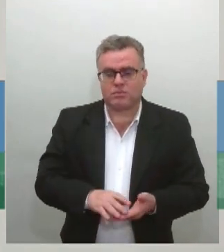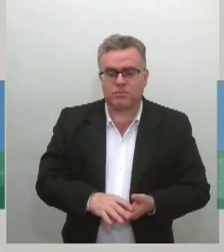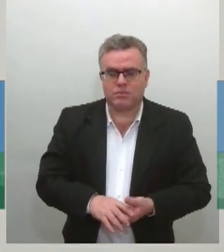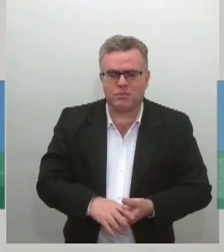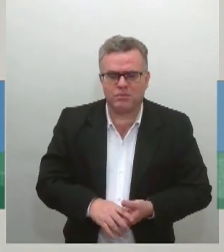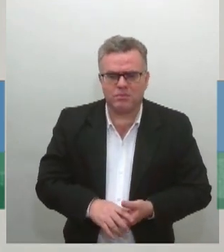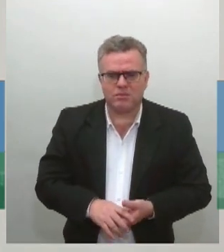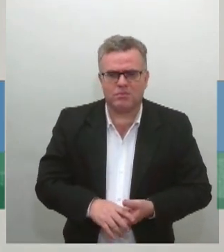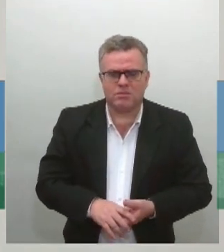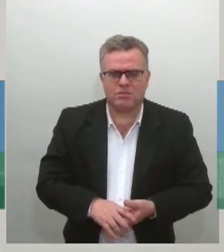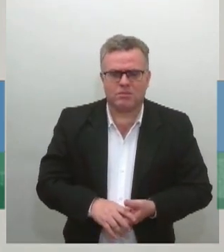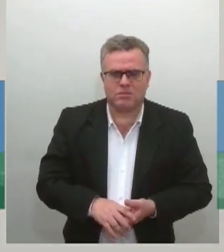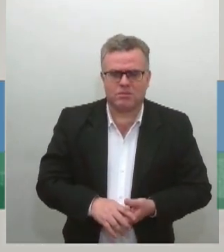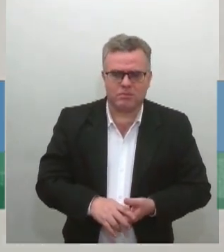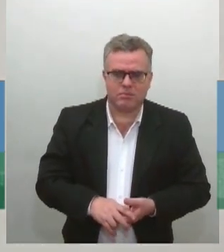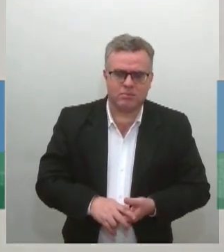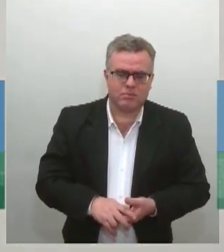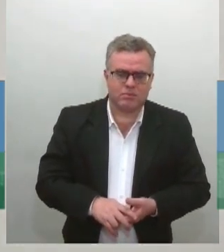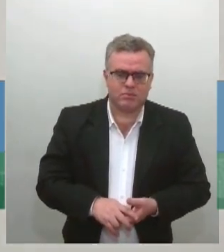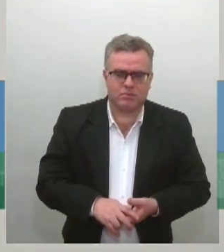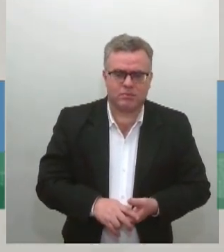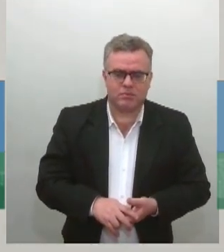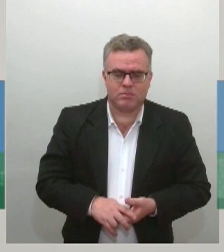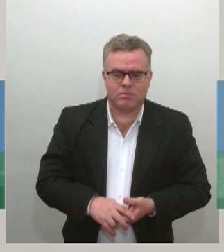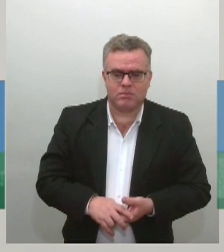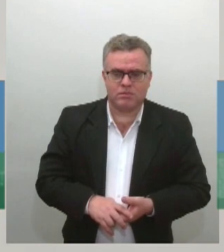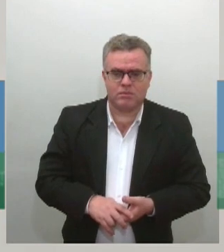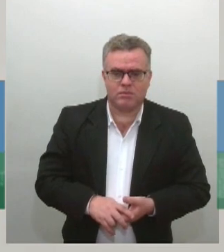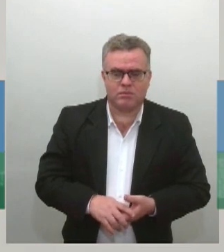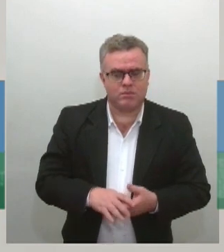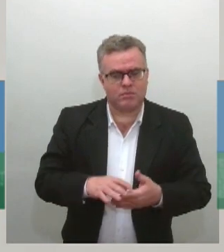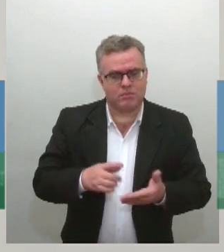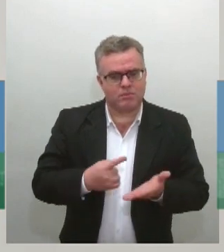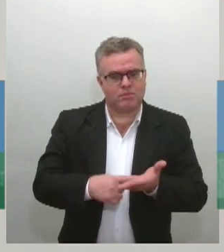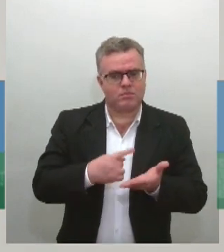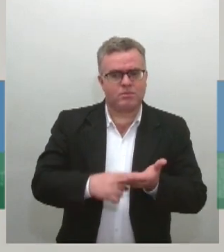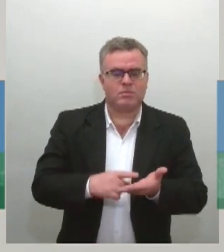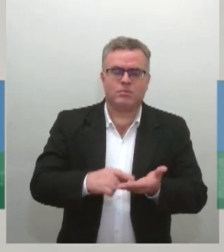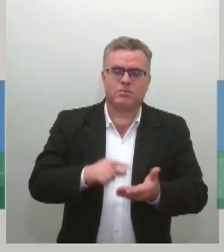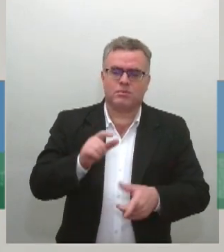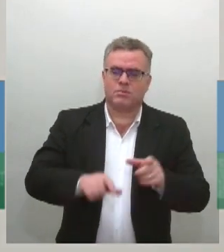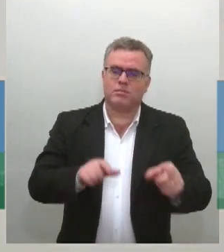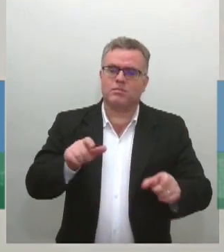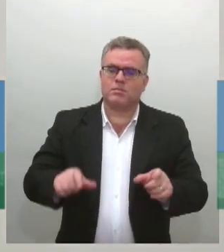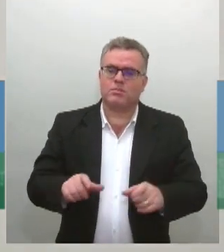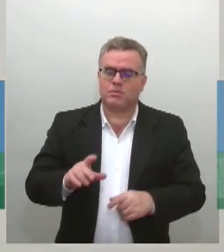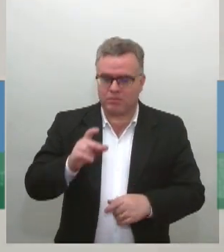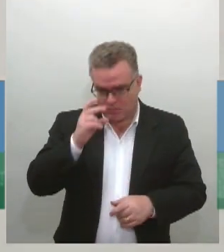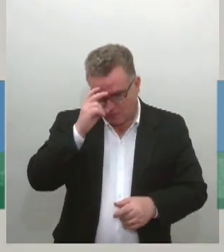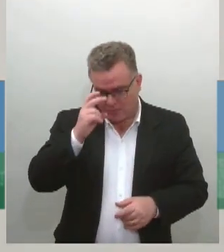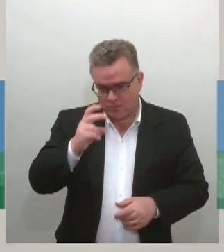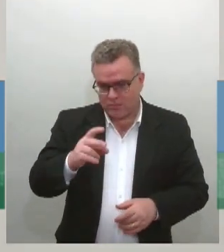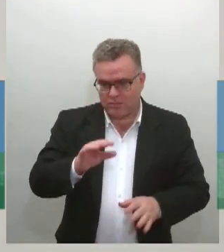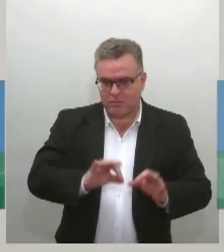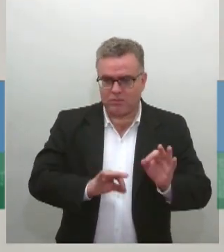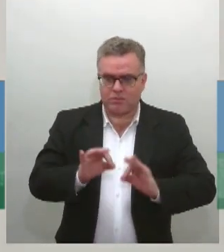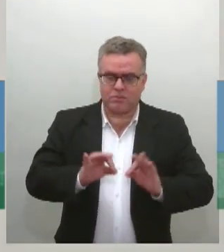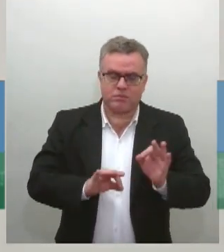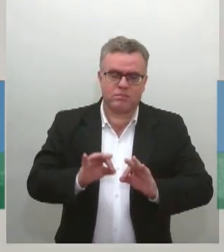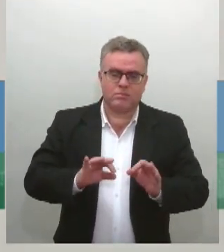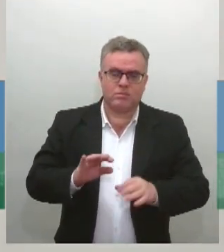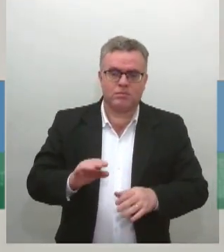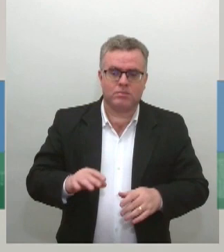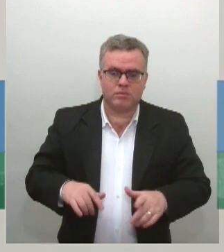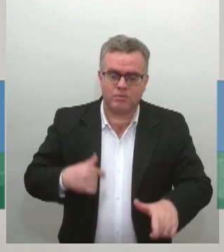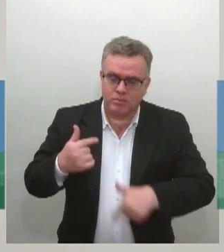necessidade daqueles fazedores e fazedoras de cultura, mestres e mestras da cultura popular, né, que tem história, que tem a contribuição,